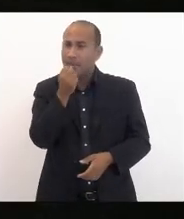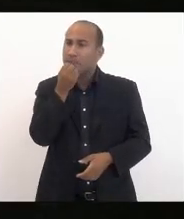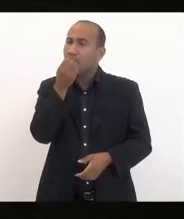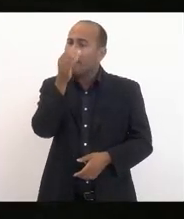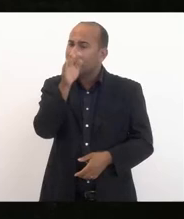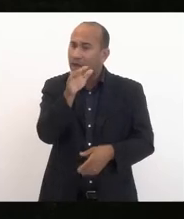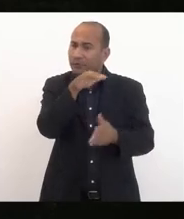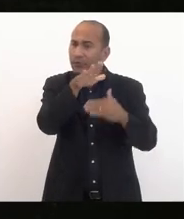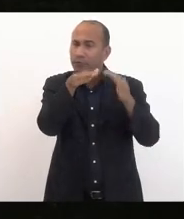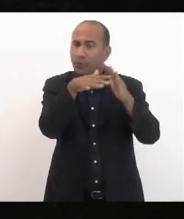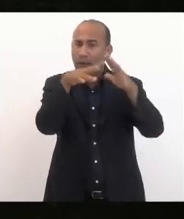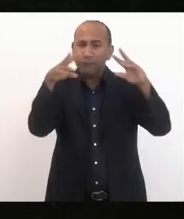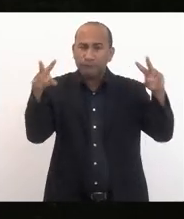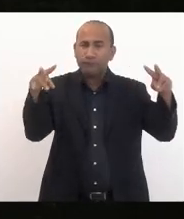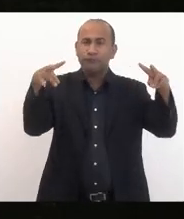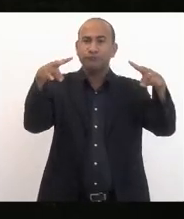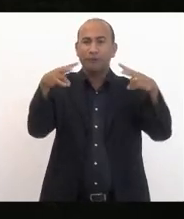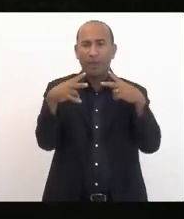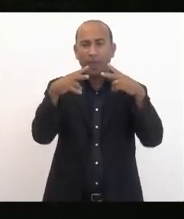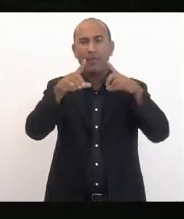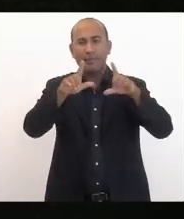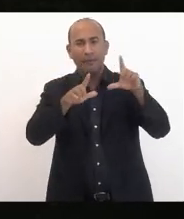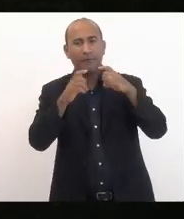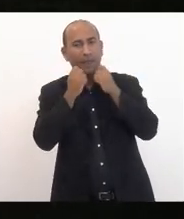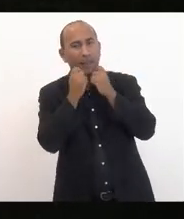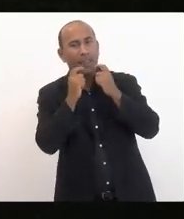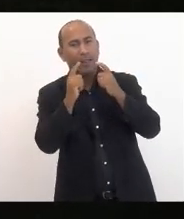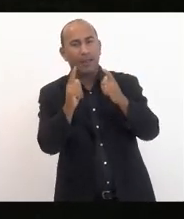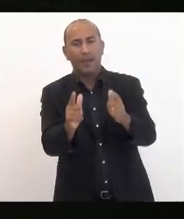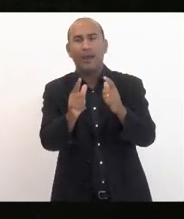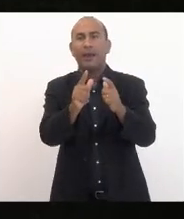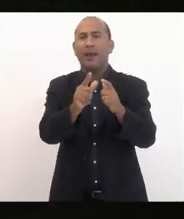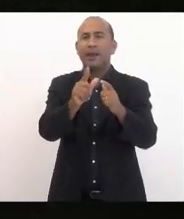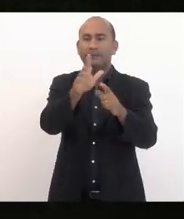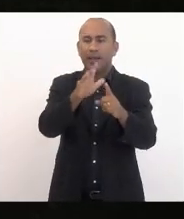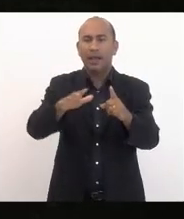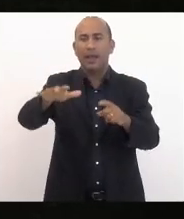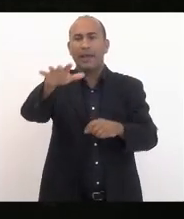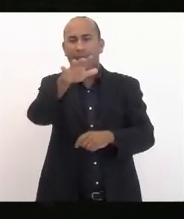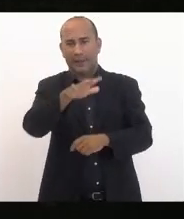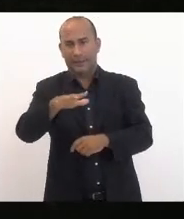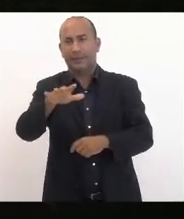todos que nos assistem pela TV Alerge, pelas nossas redes sociais.